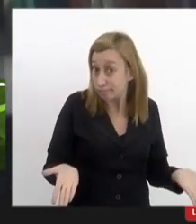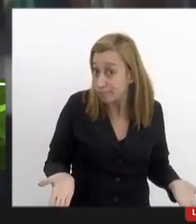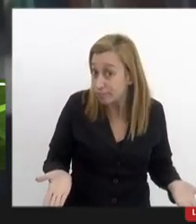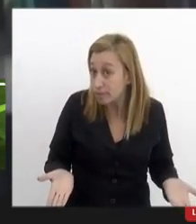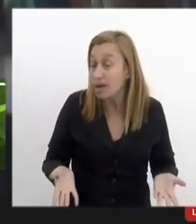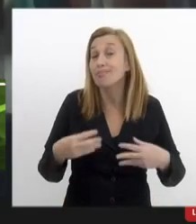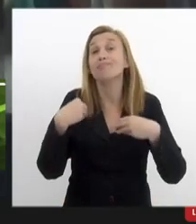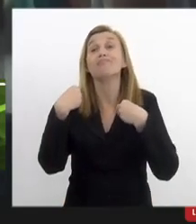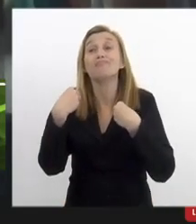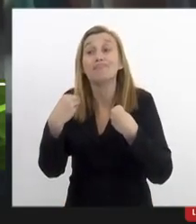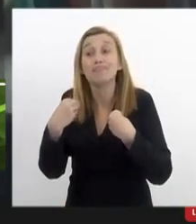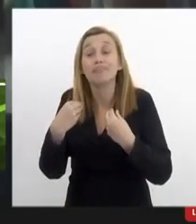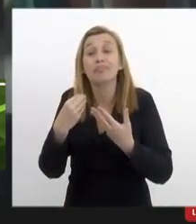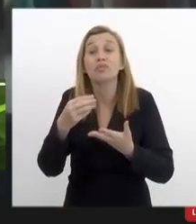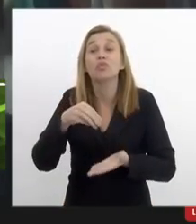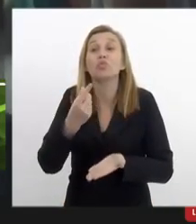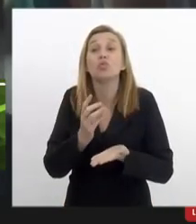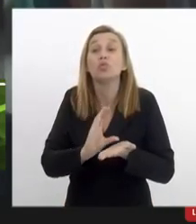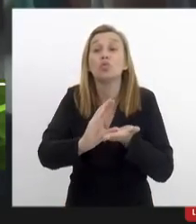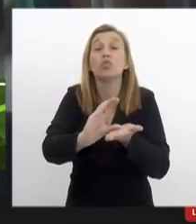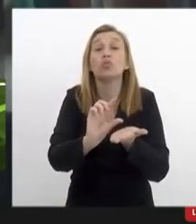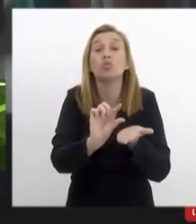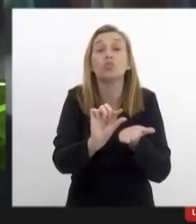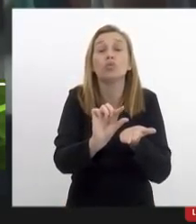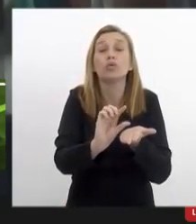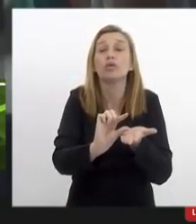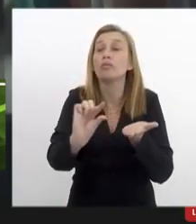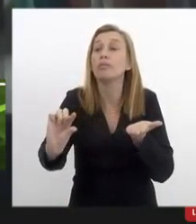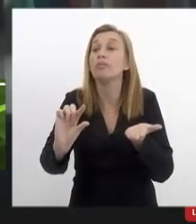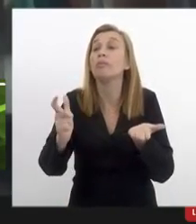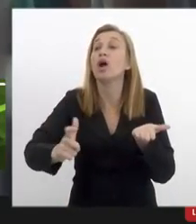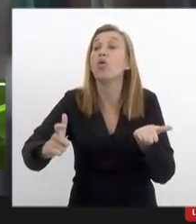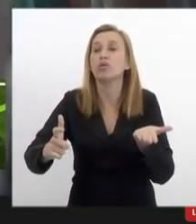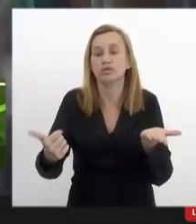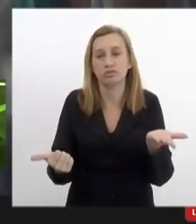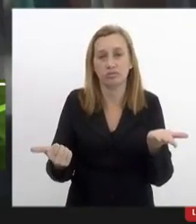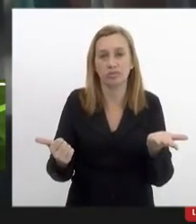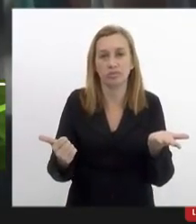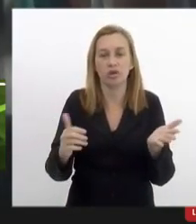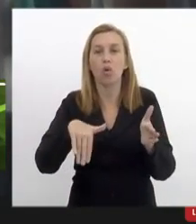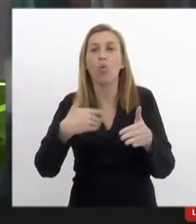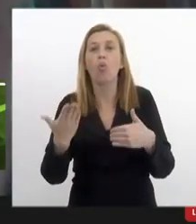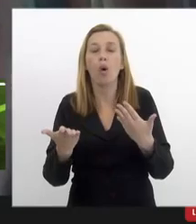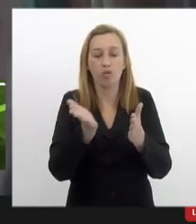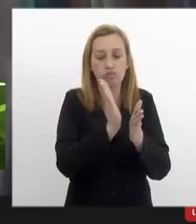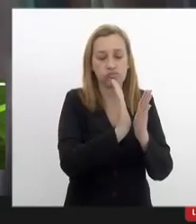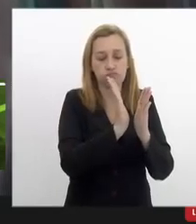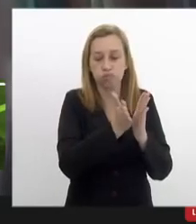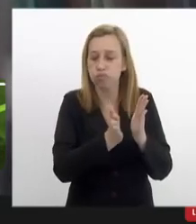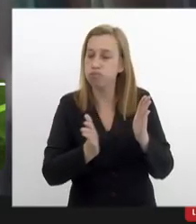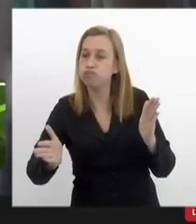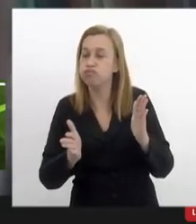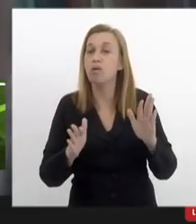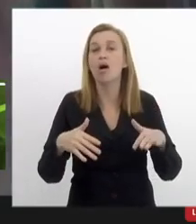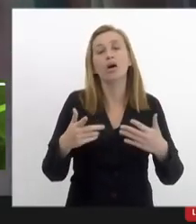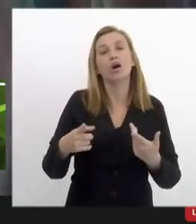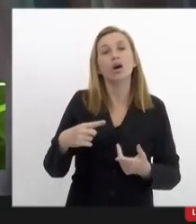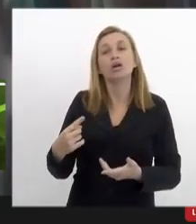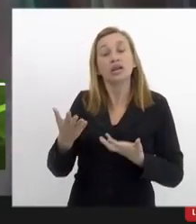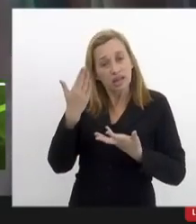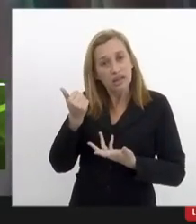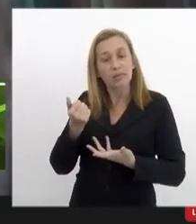para quem, qual o cronograma que existe. Nós queremos saber, até porque a nossa função é de